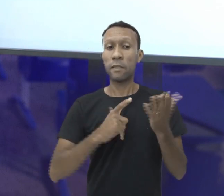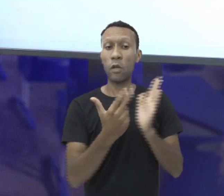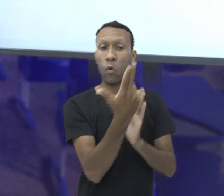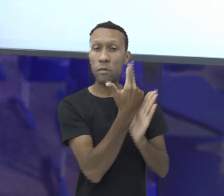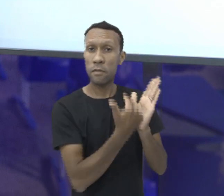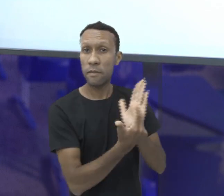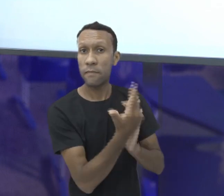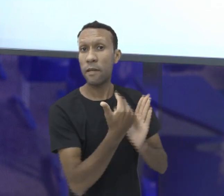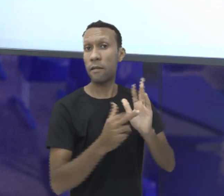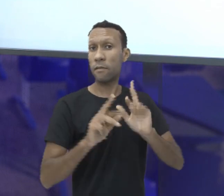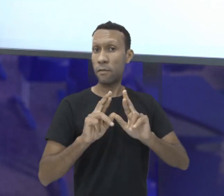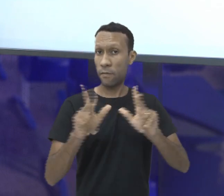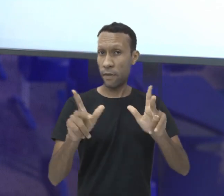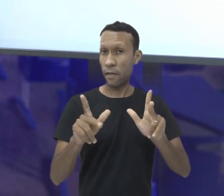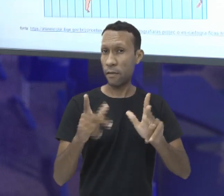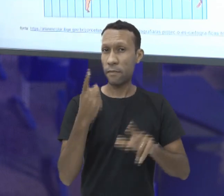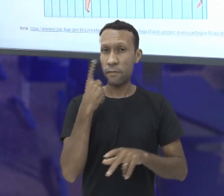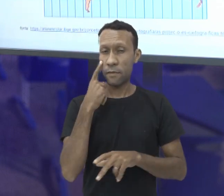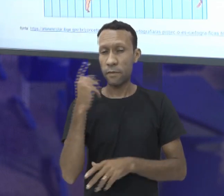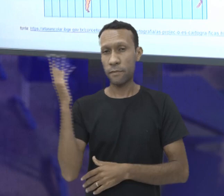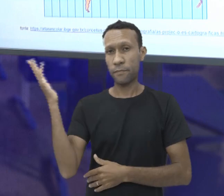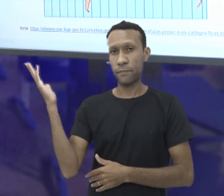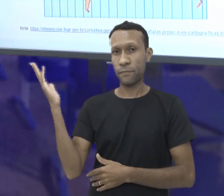e proporções diferentes. Vamos ver.